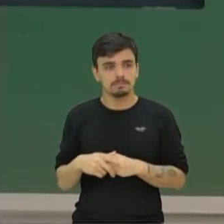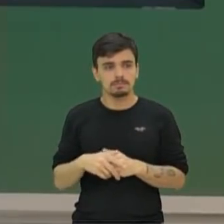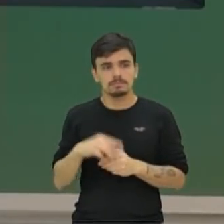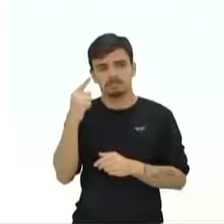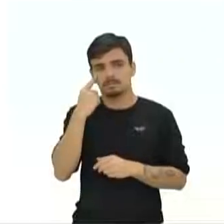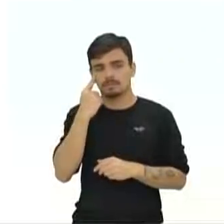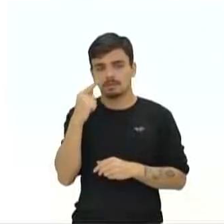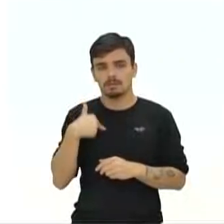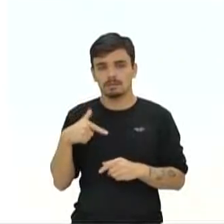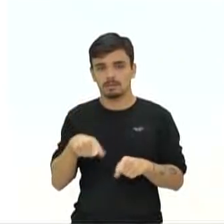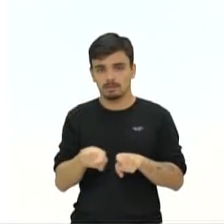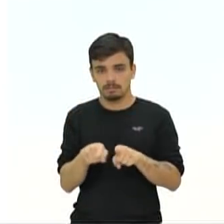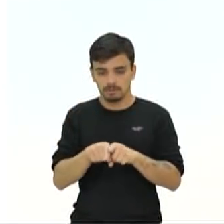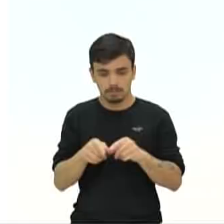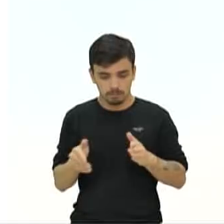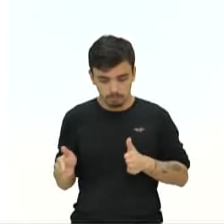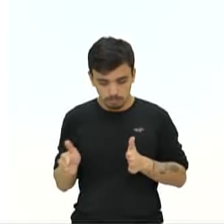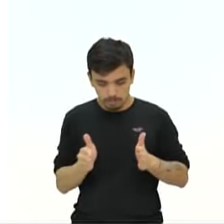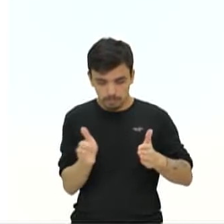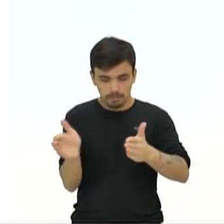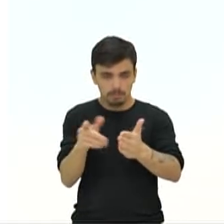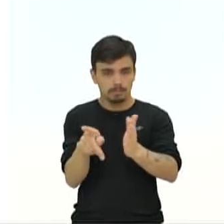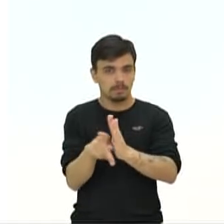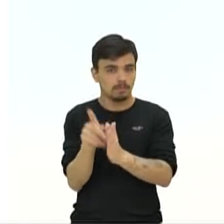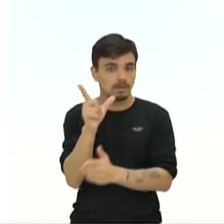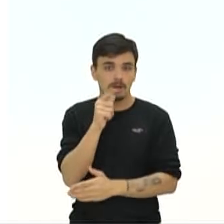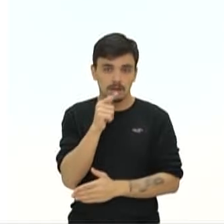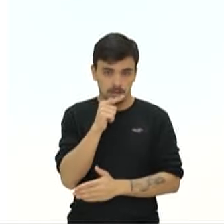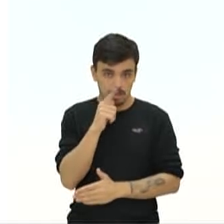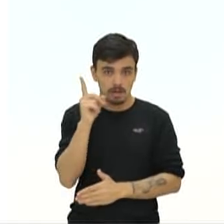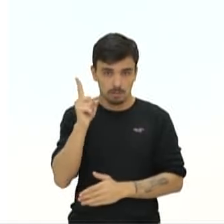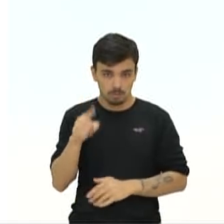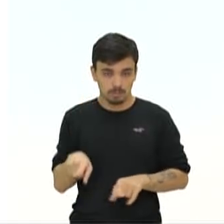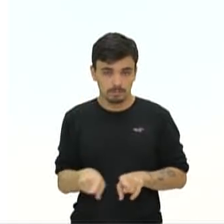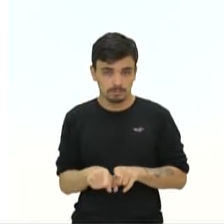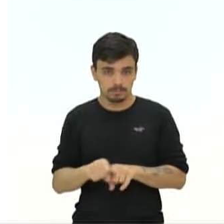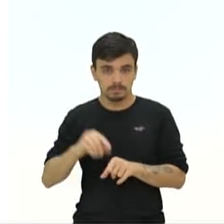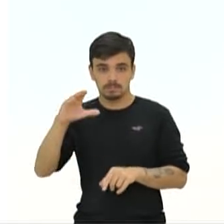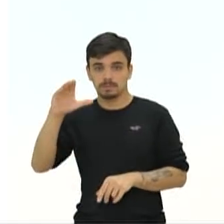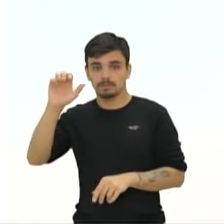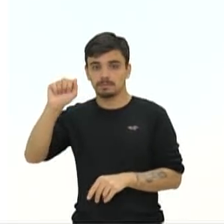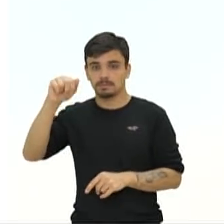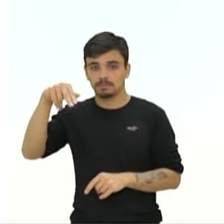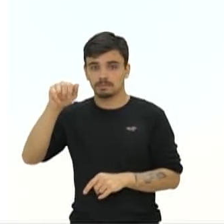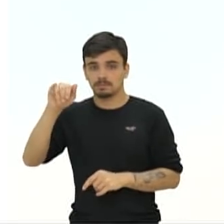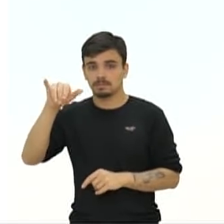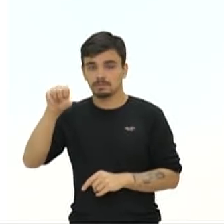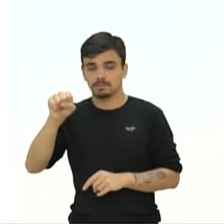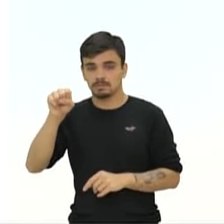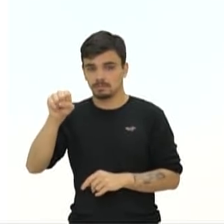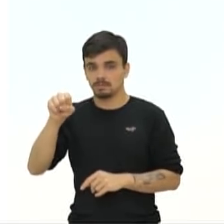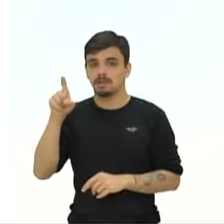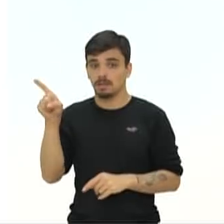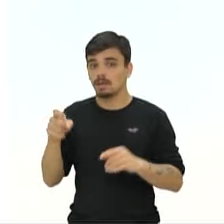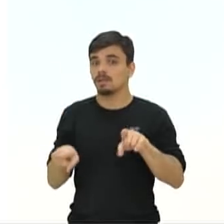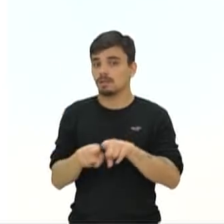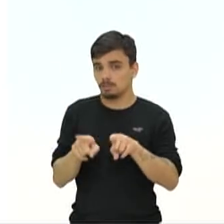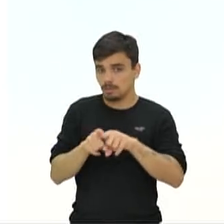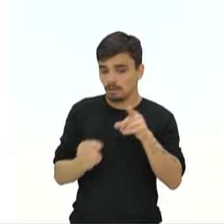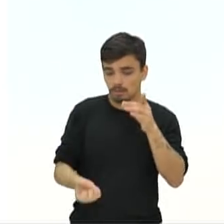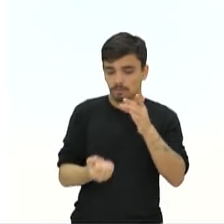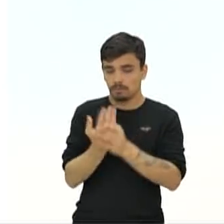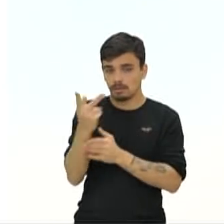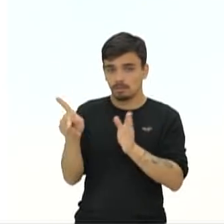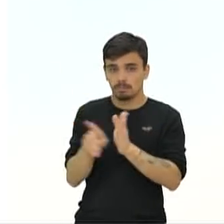os canais de Naviglia em Milão, esses canais, né, de água fluvial, foi ele que inventou. É